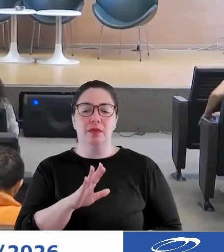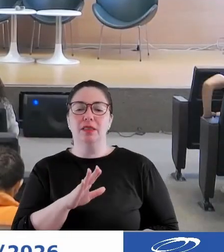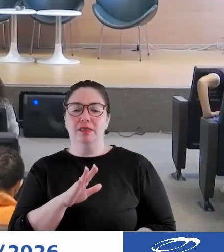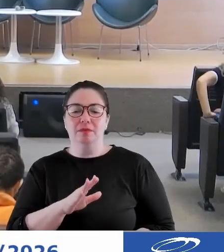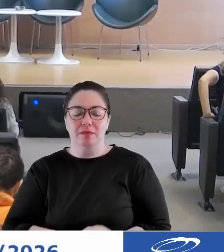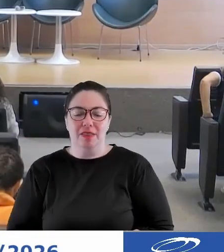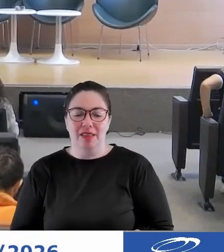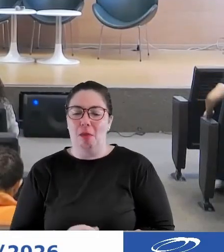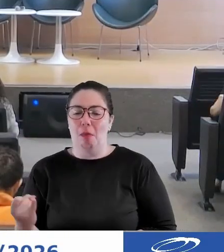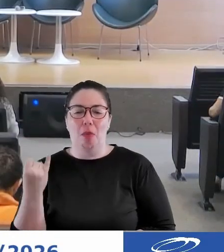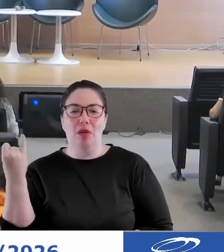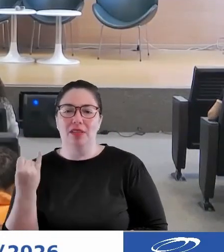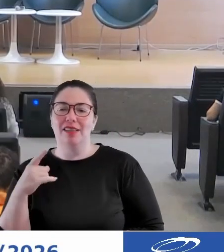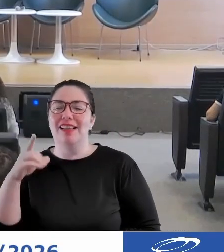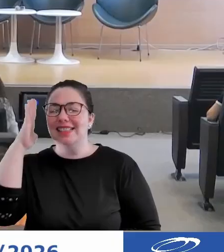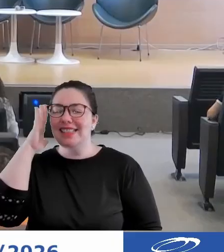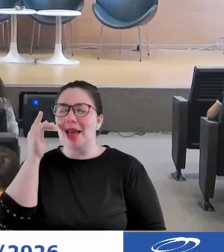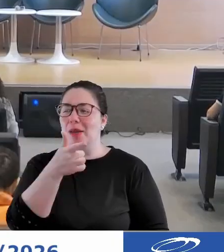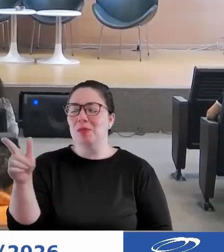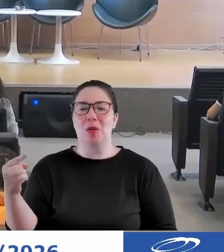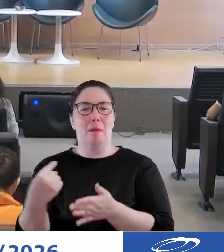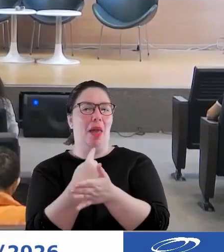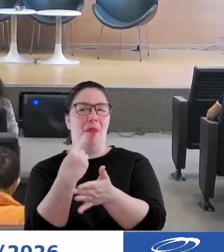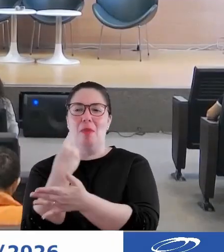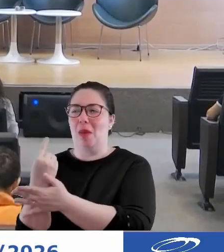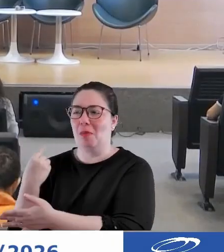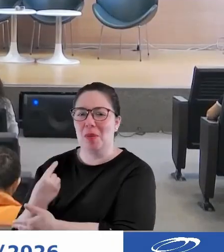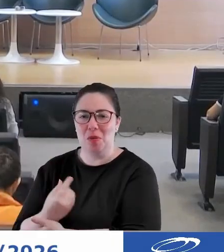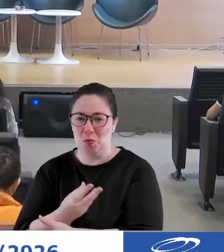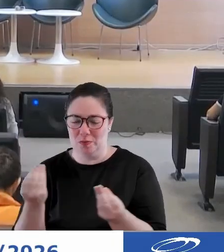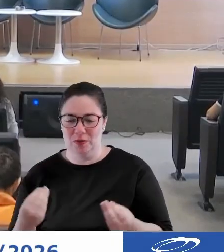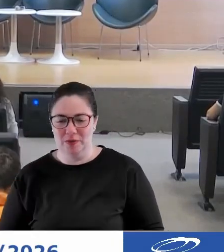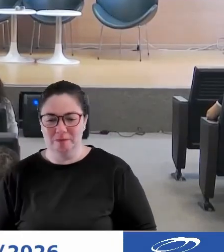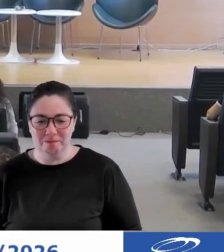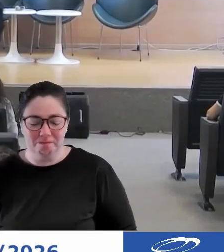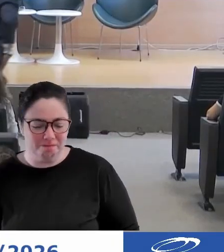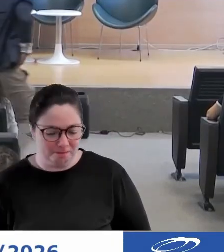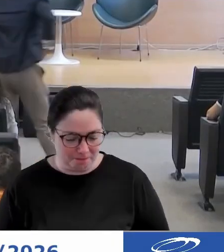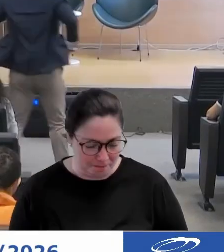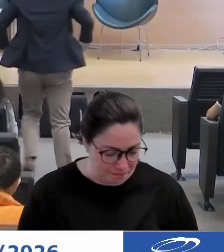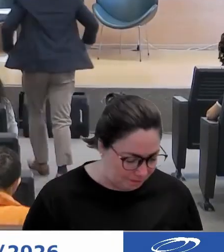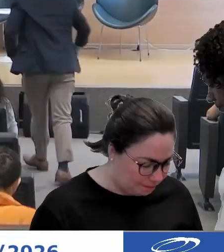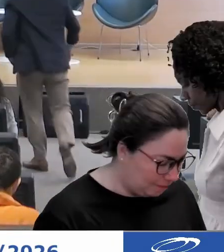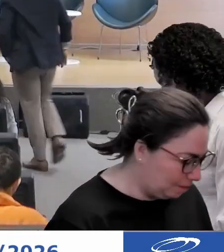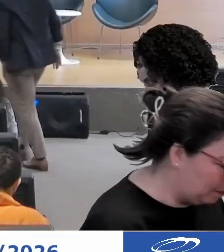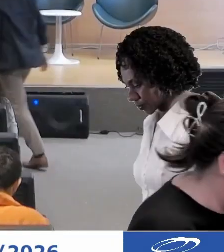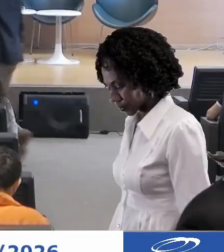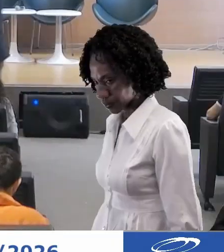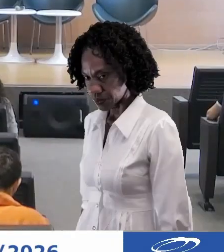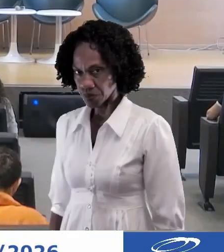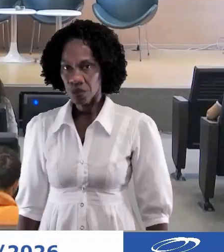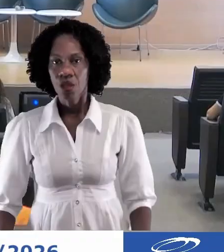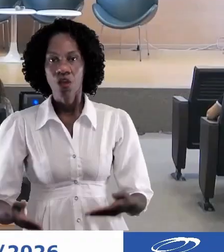muitas perguntas, muita discussão. Muito obrigada. Bom, eu gostaria então de chamar o próximo palestrante de hoje, que é o Dr. Alderico Girão